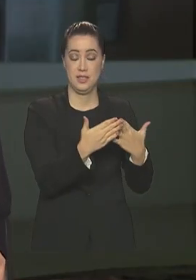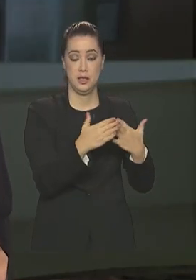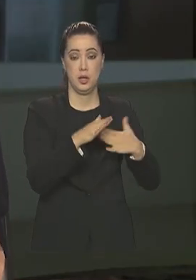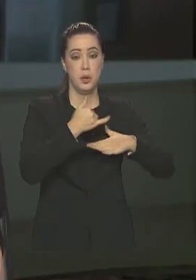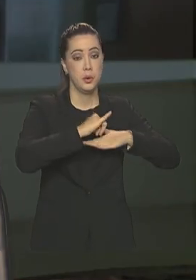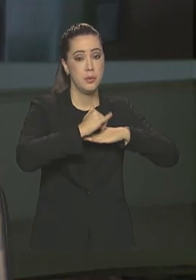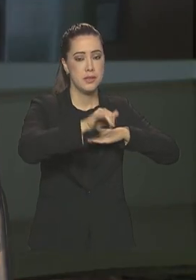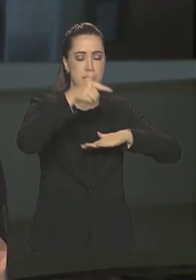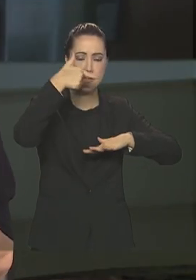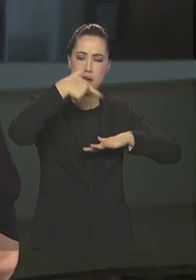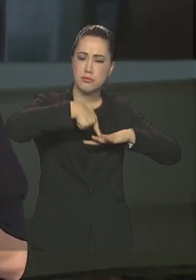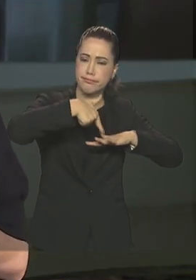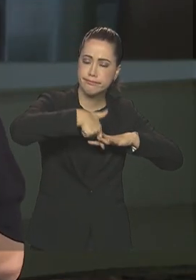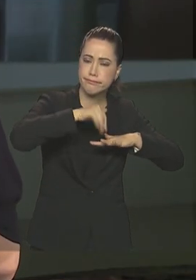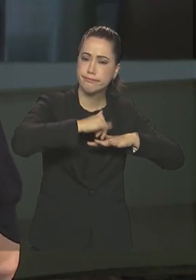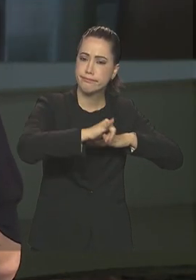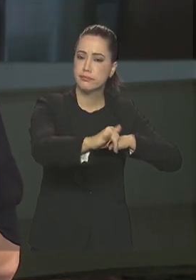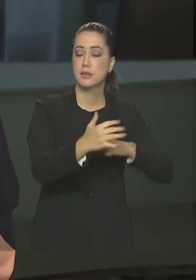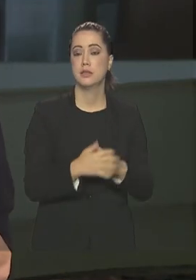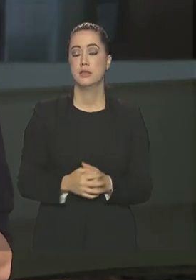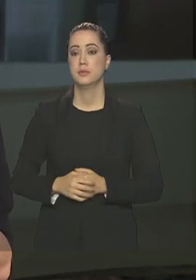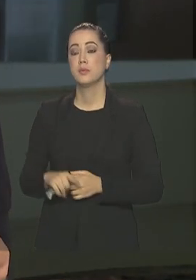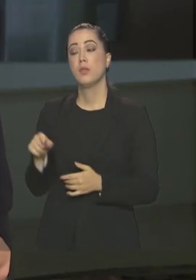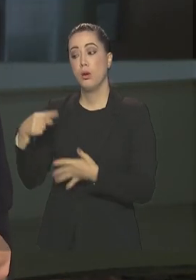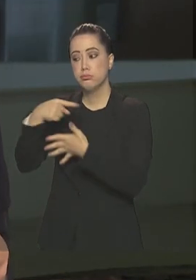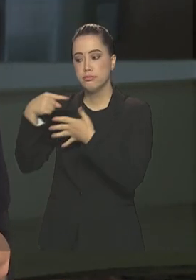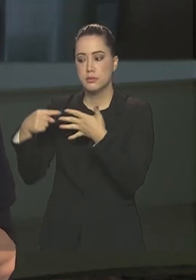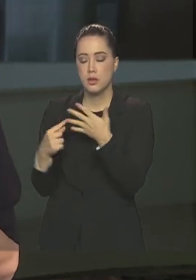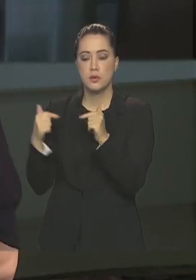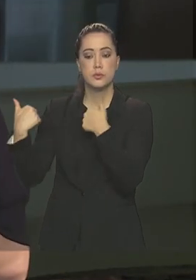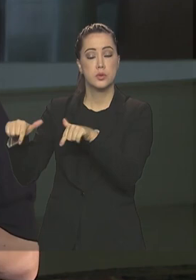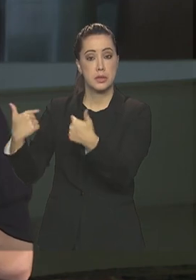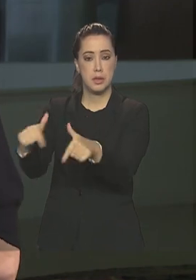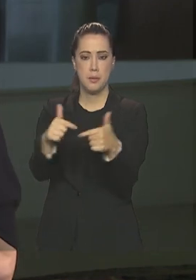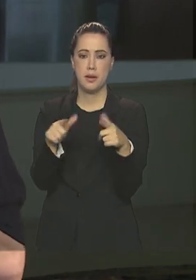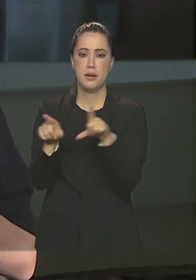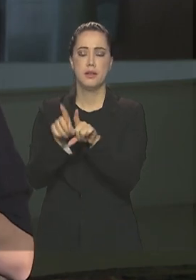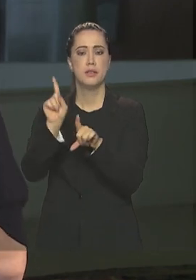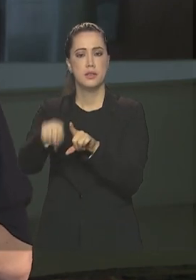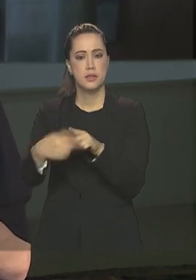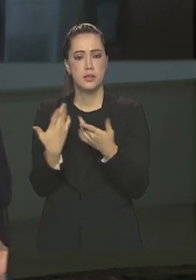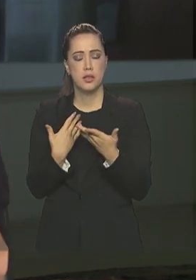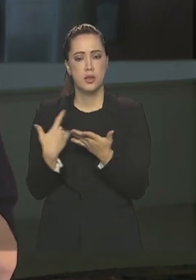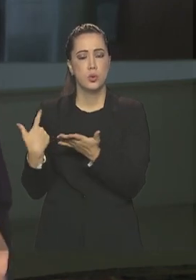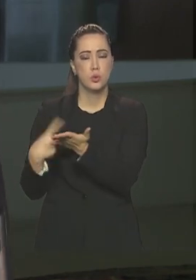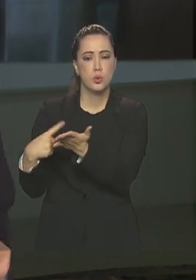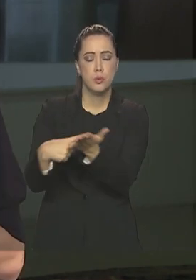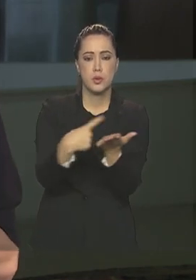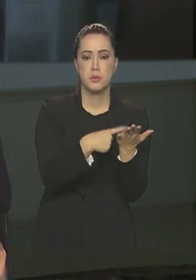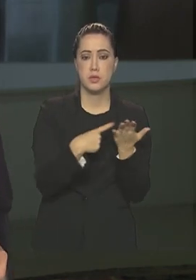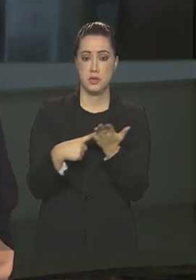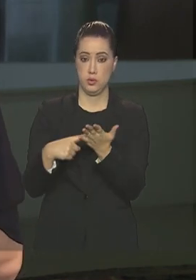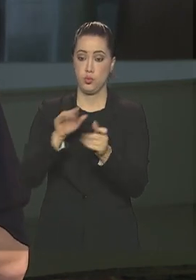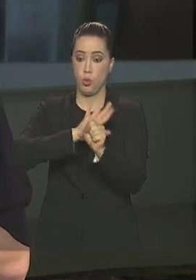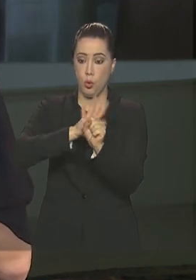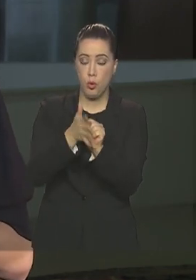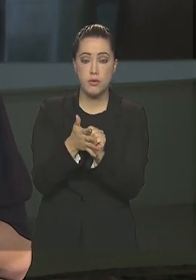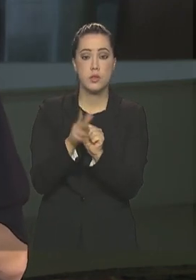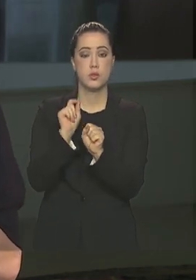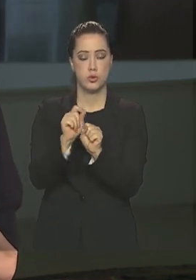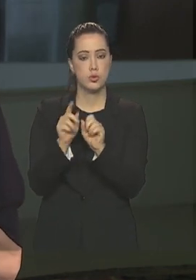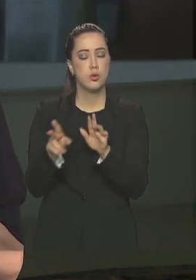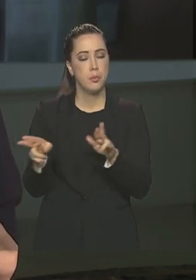Bem, secretário, essas medidas que eu acabei de citar, elas fazem parte do pacote contra a Covid, o pacote que foi lançado